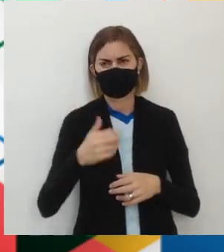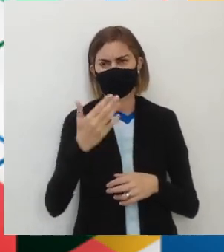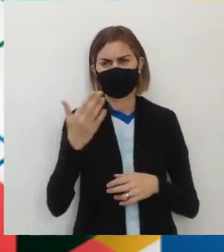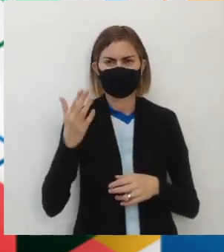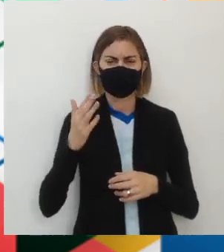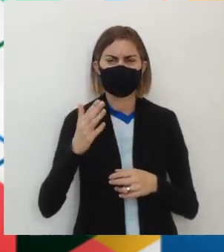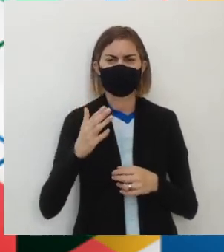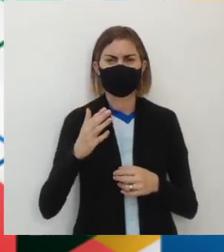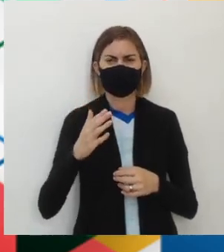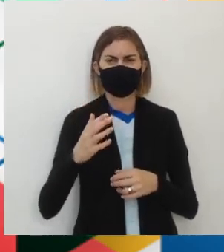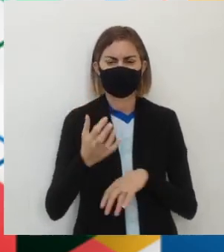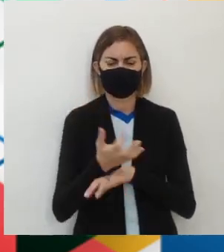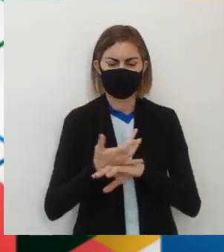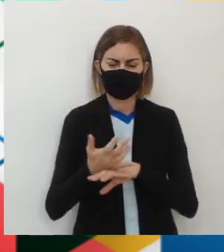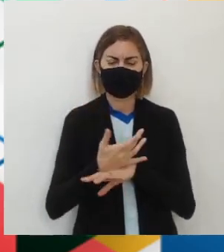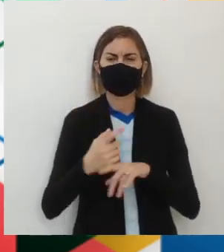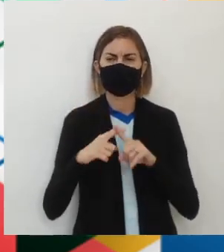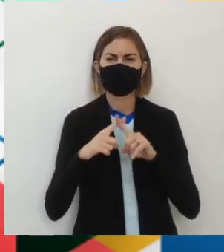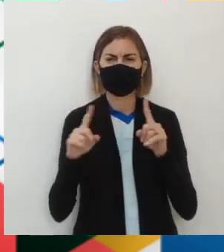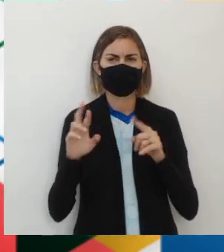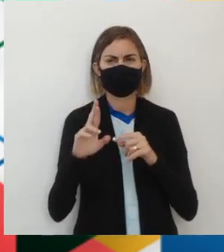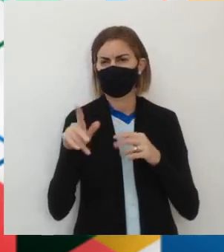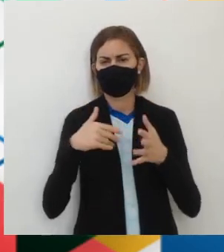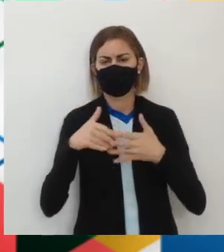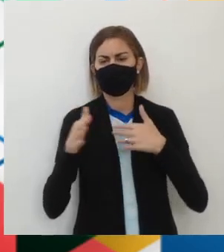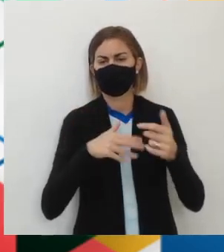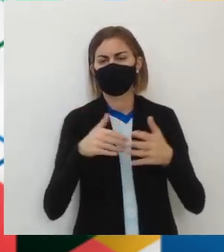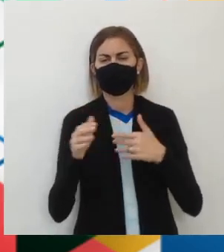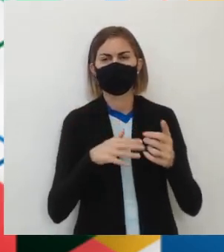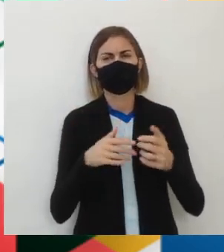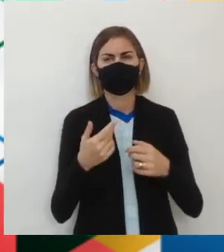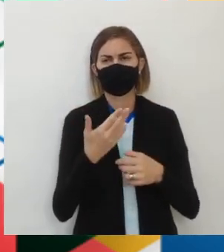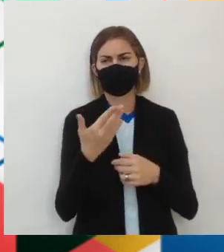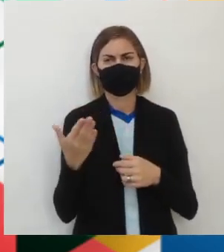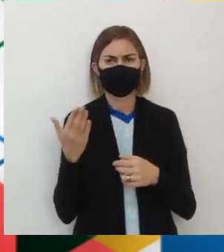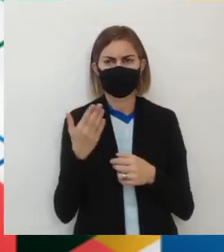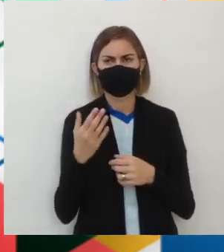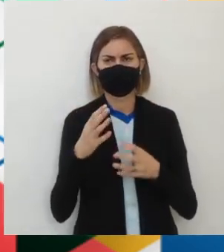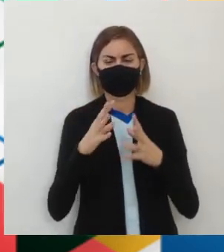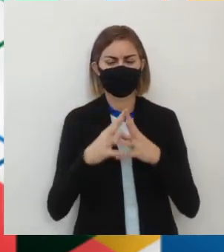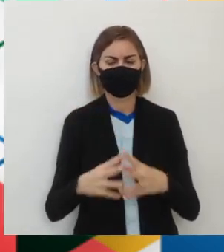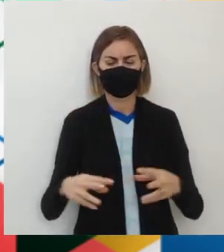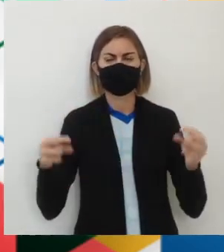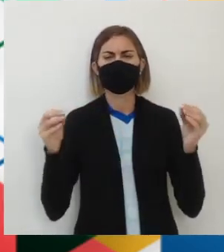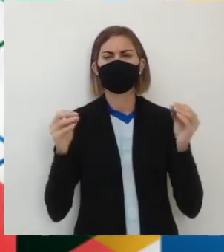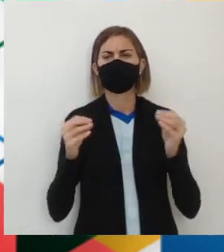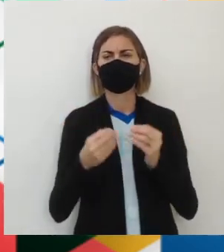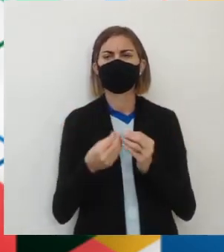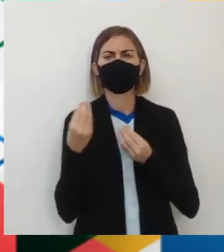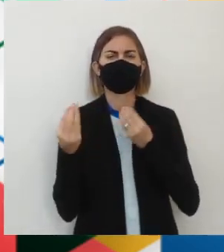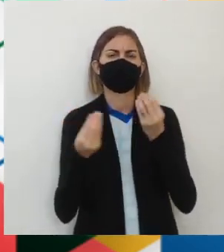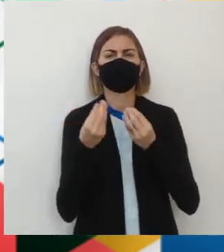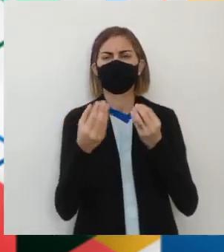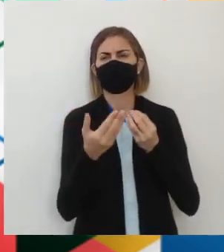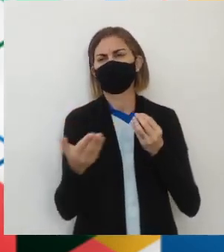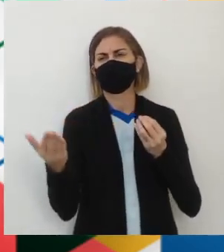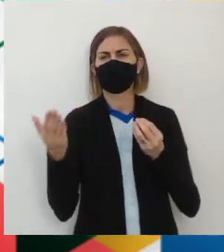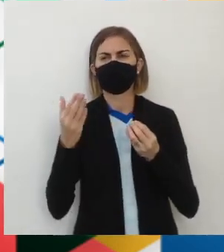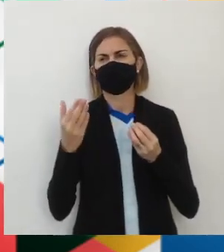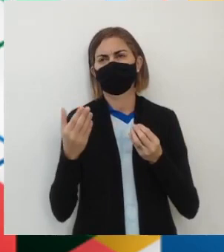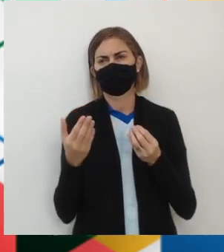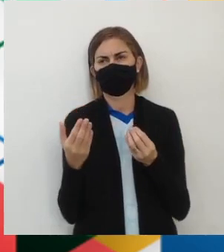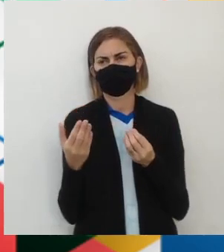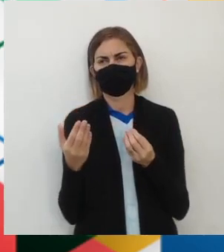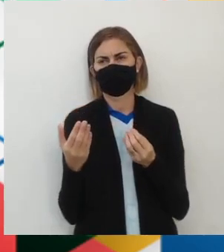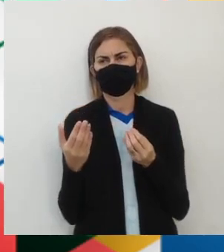poderoso agente oxidante, mas não qualquer solução, uma solução diluída. E aí, como é essa solução